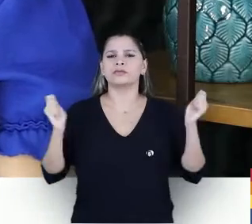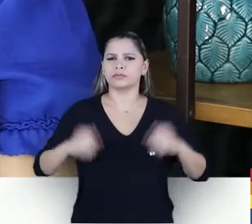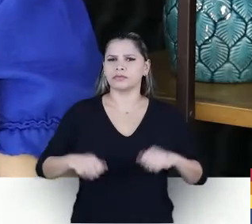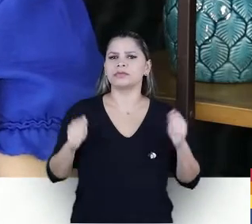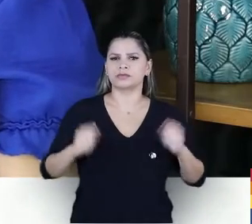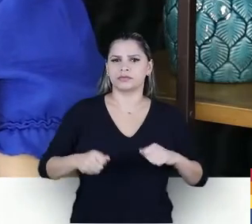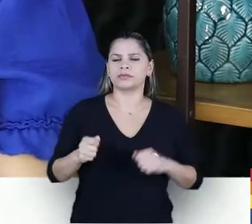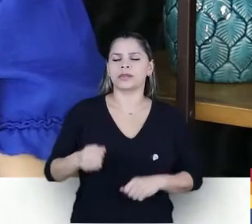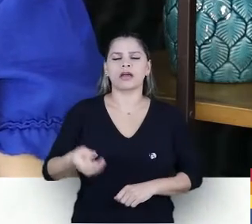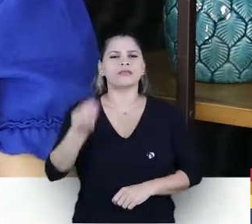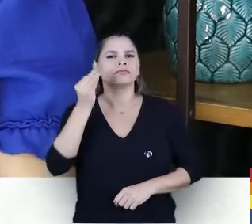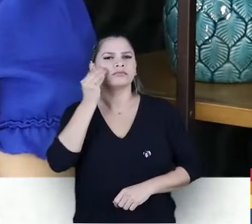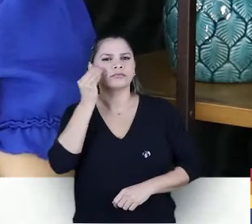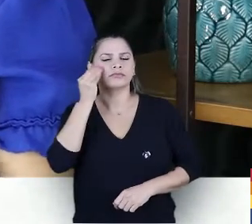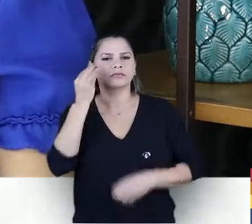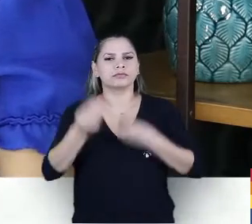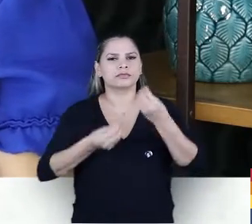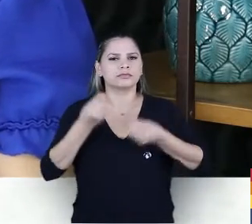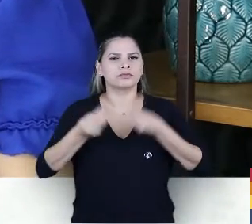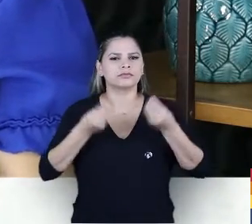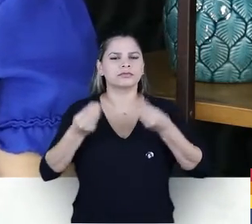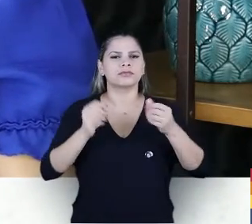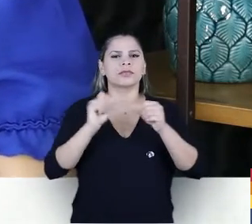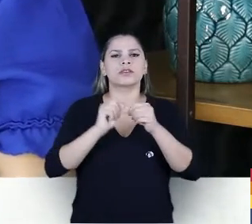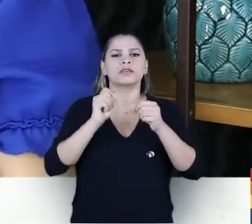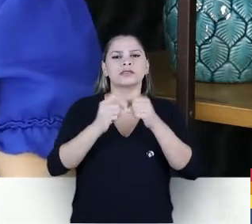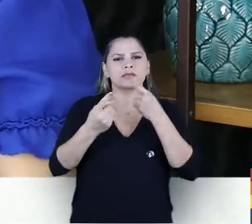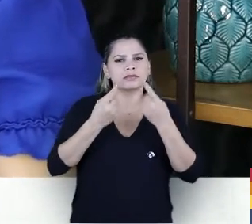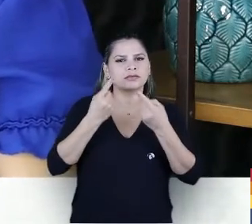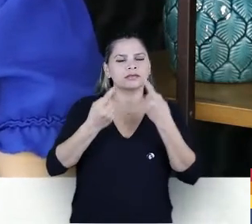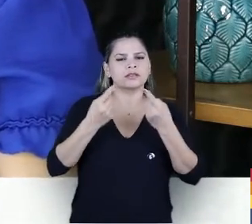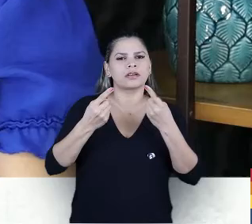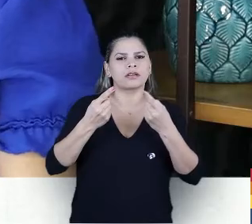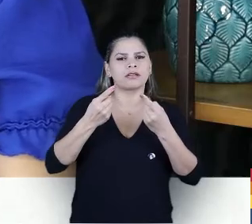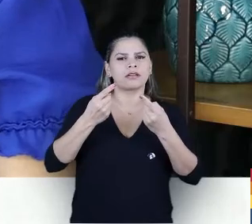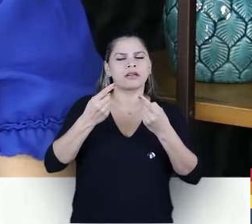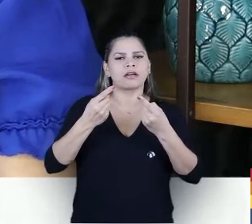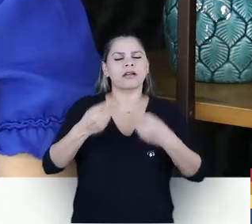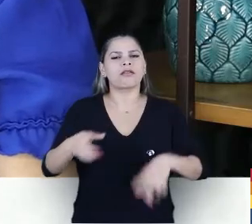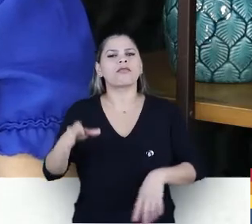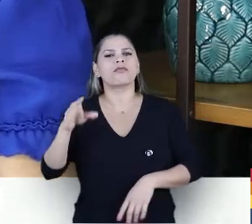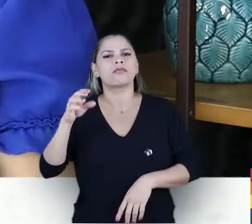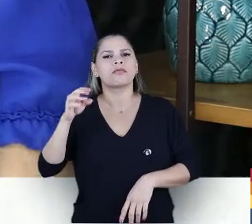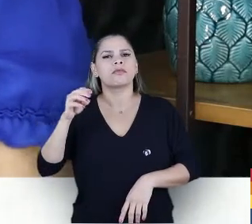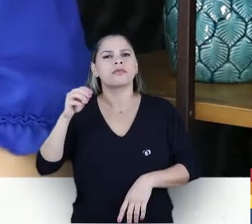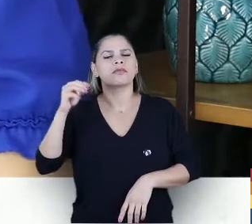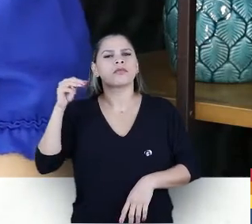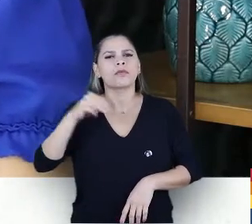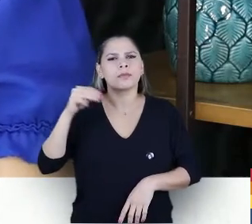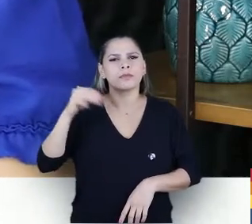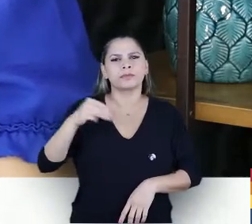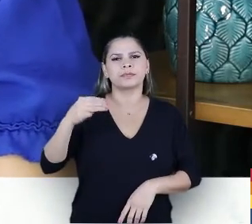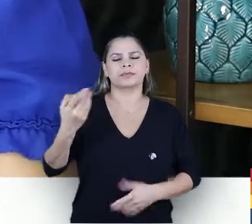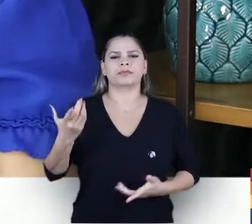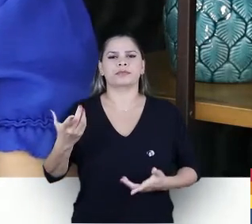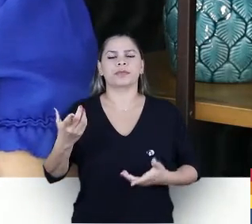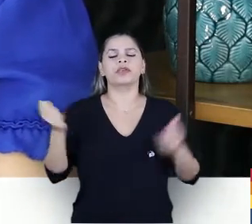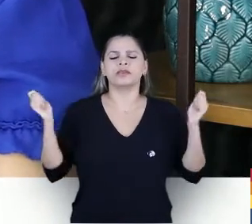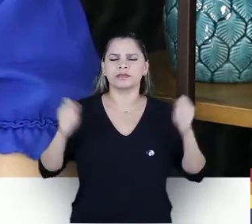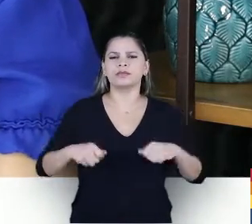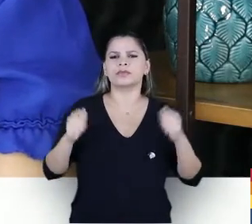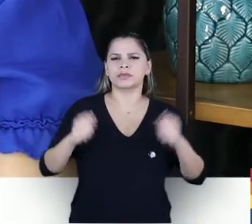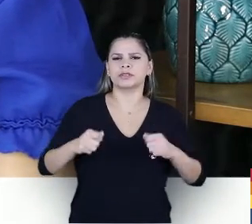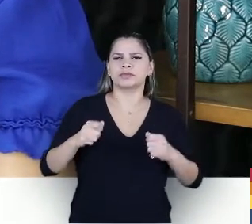possibilidades. Bom, diante disso, professores e professoras, aqui foi apenas uma